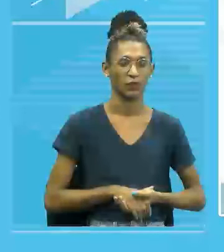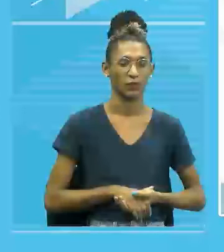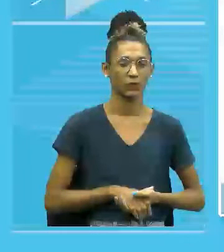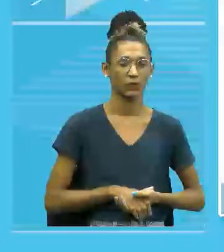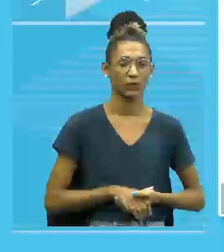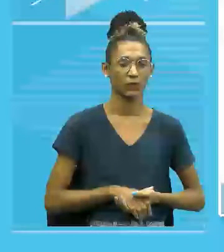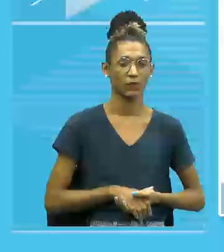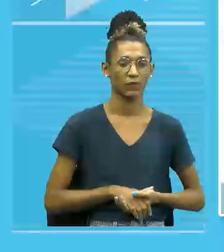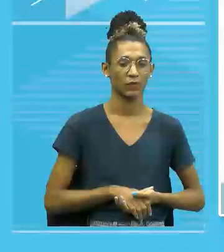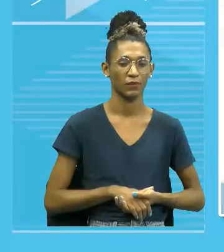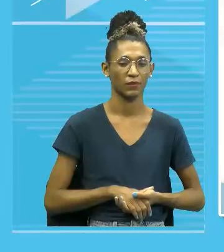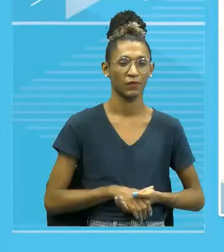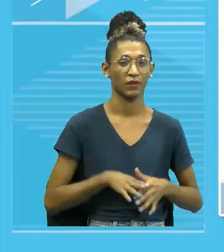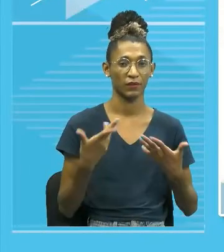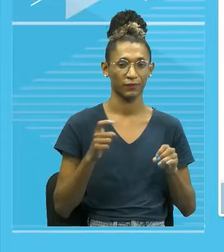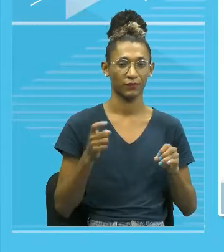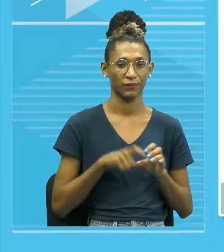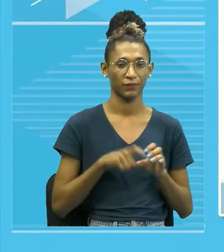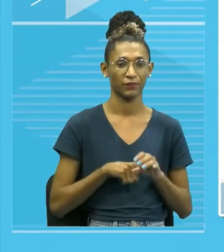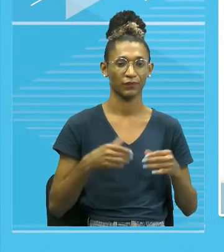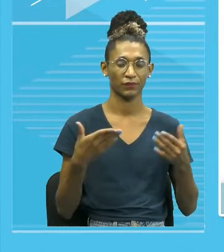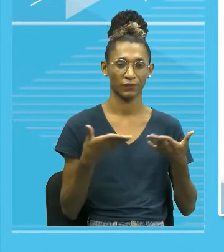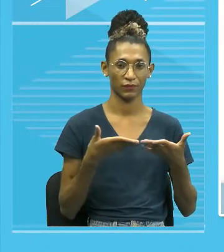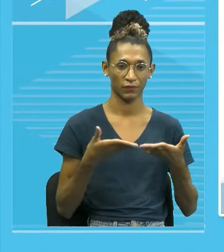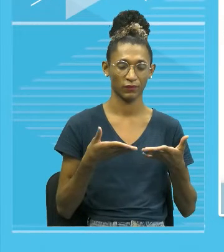Bom vamos lá